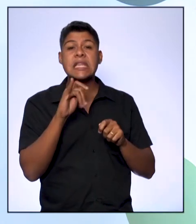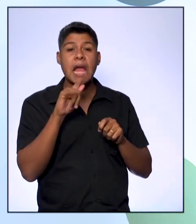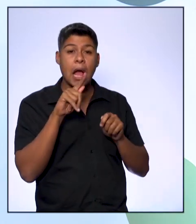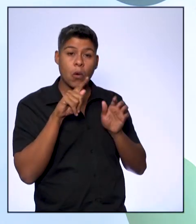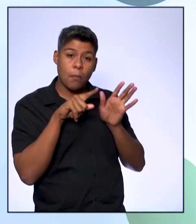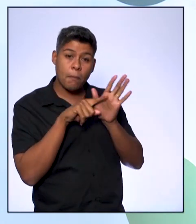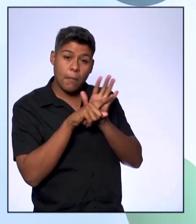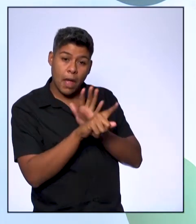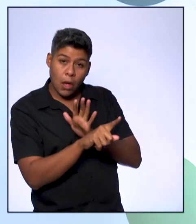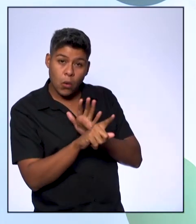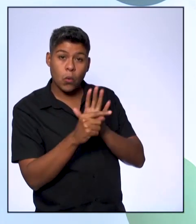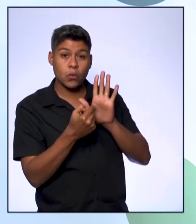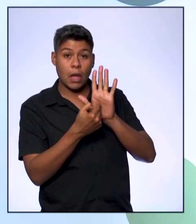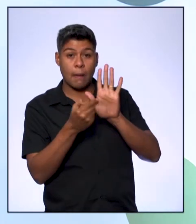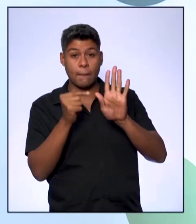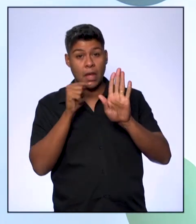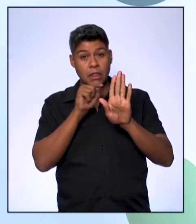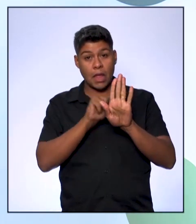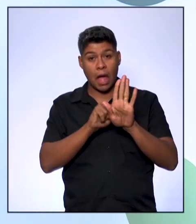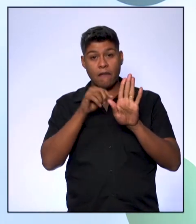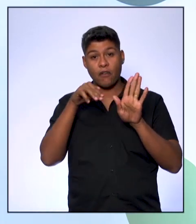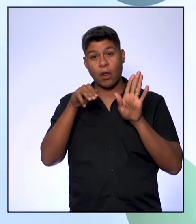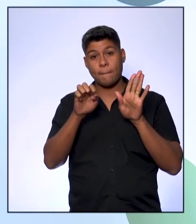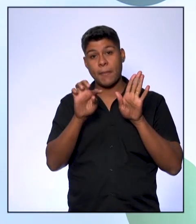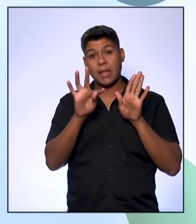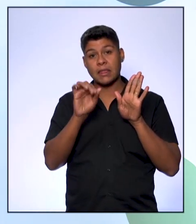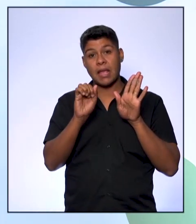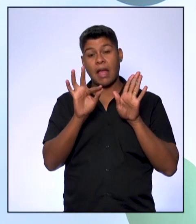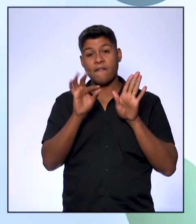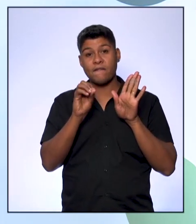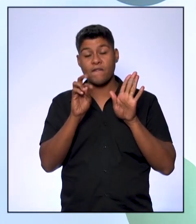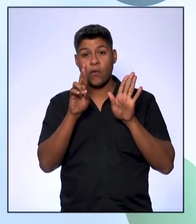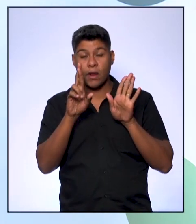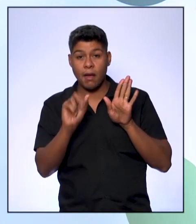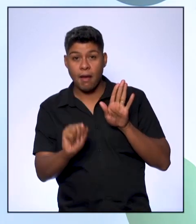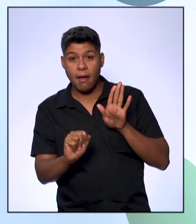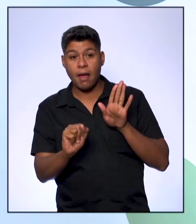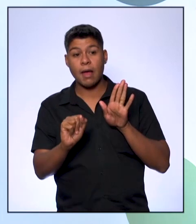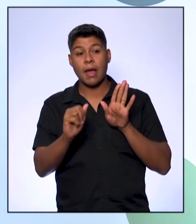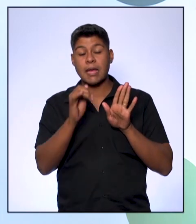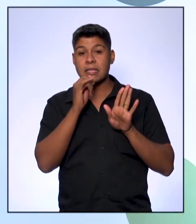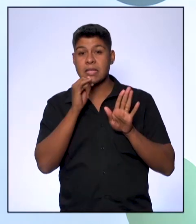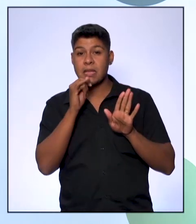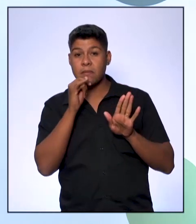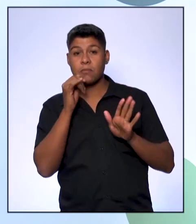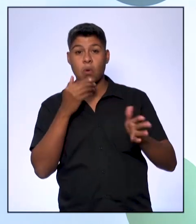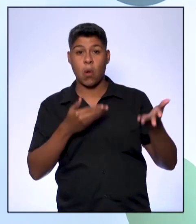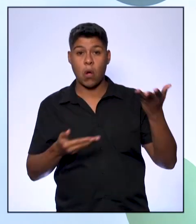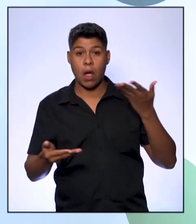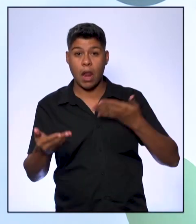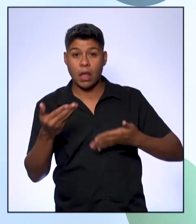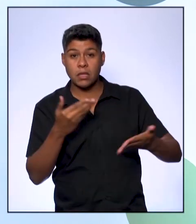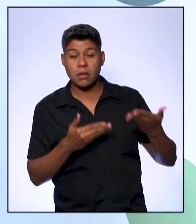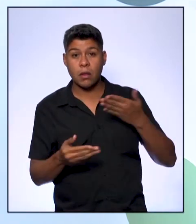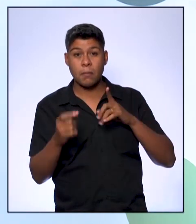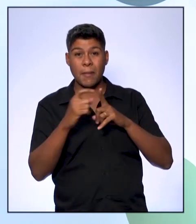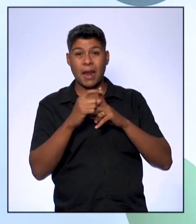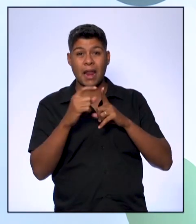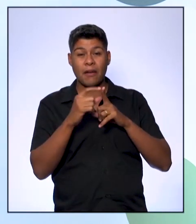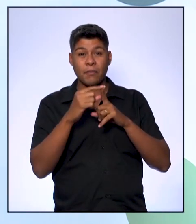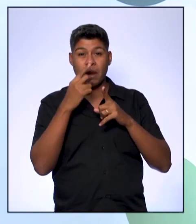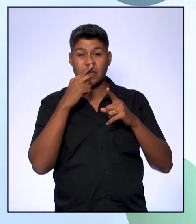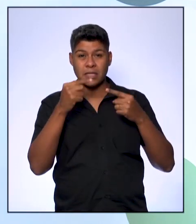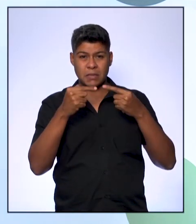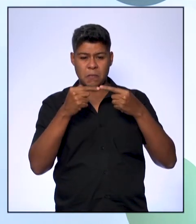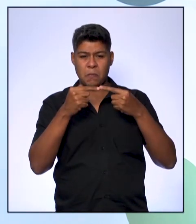perguntando se metal ele perguntou né algum tempo pergunta que algum tempinho e pergunta se metáfora é quando relacionamos duas palavras que não possuem